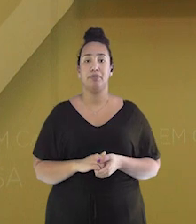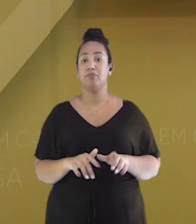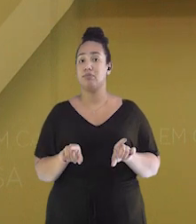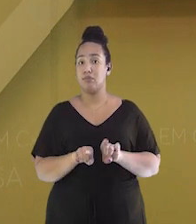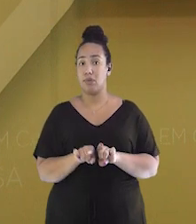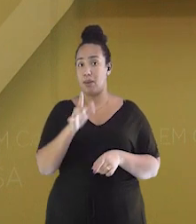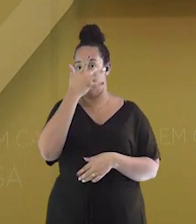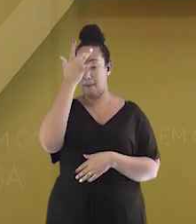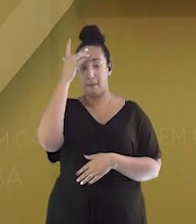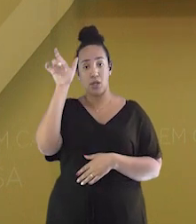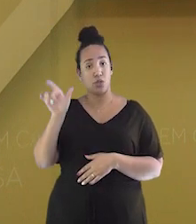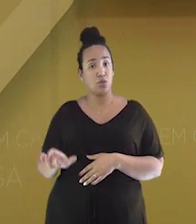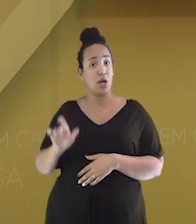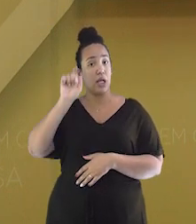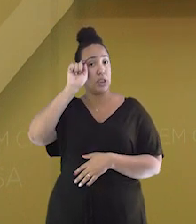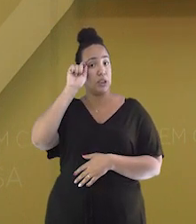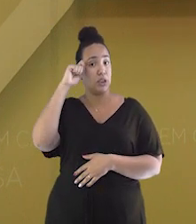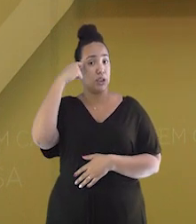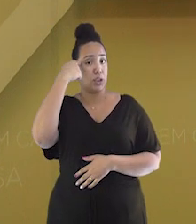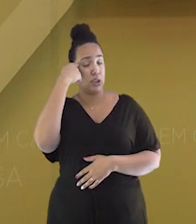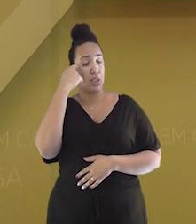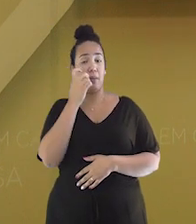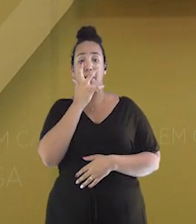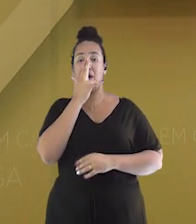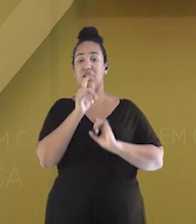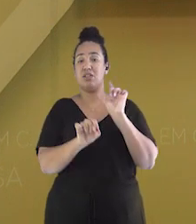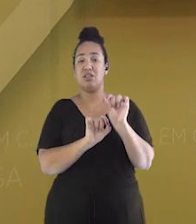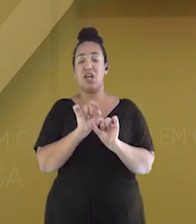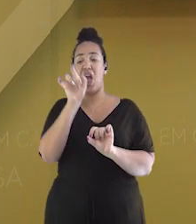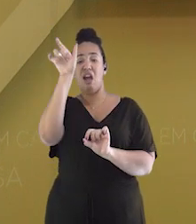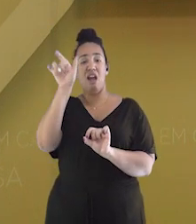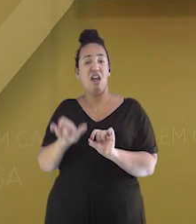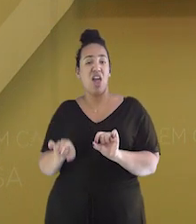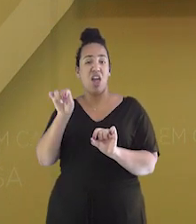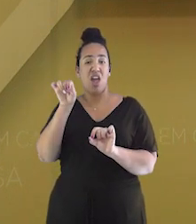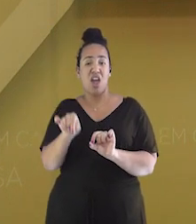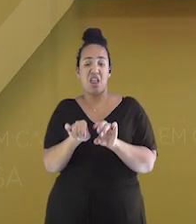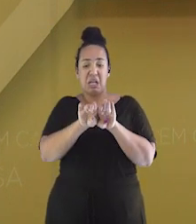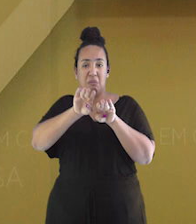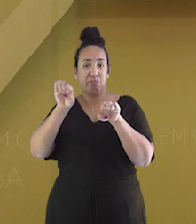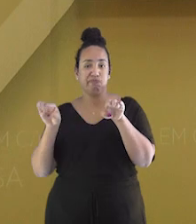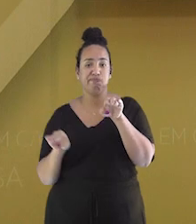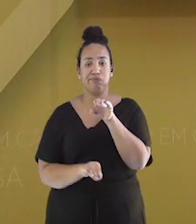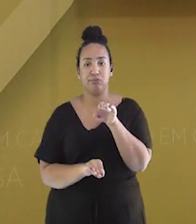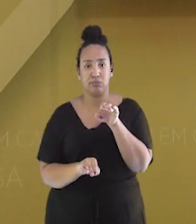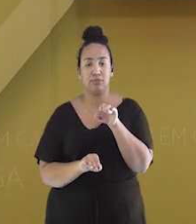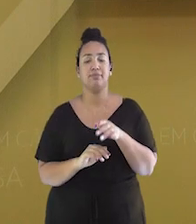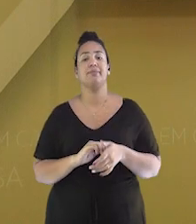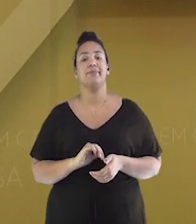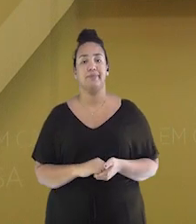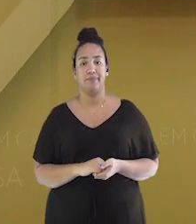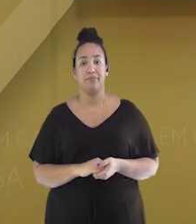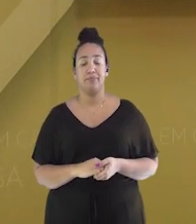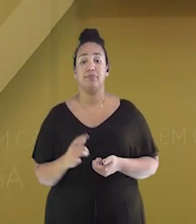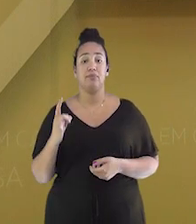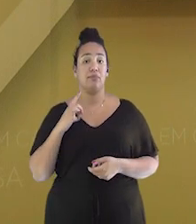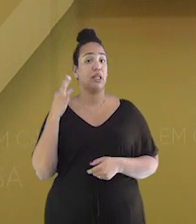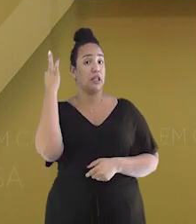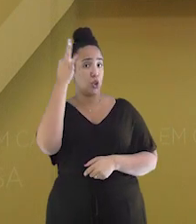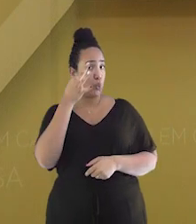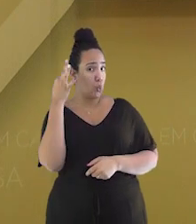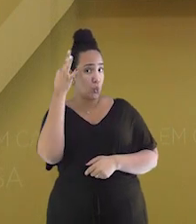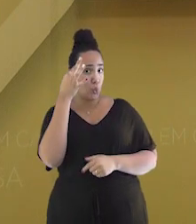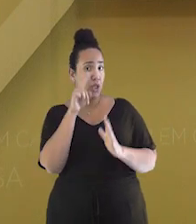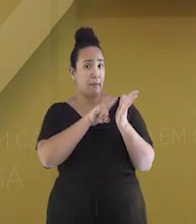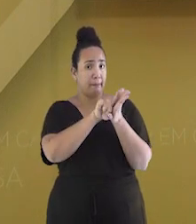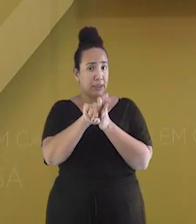negro era efetivamente considerado um ser racionalmente inferior. Embora teorias supostamente científicas